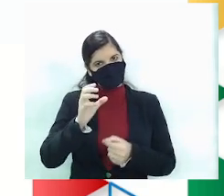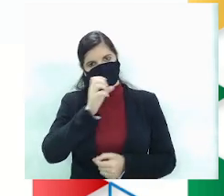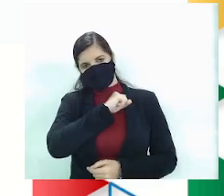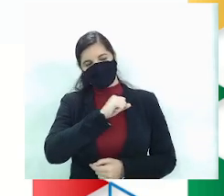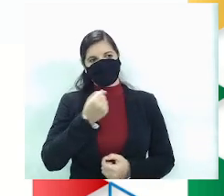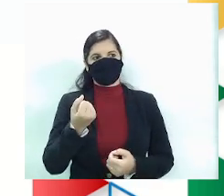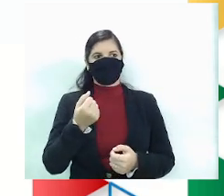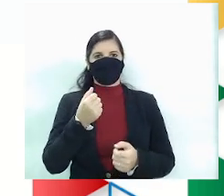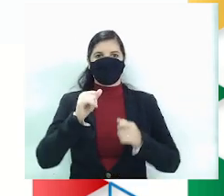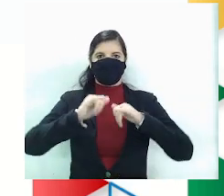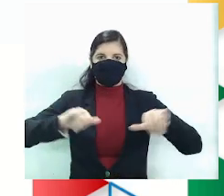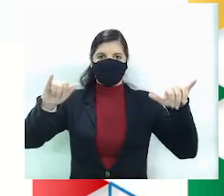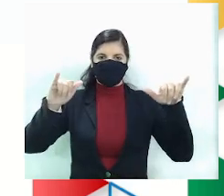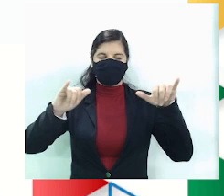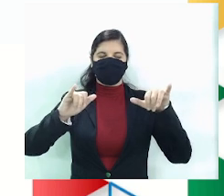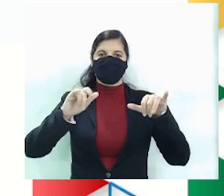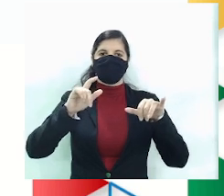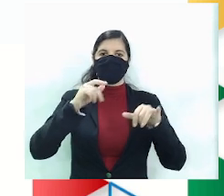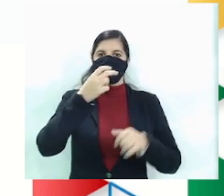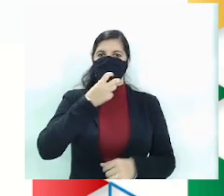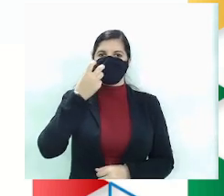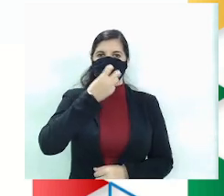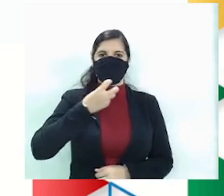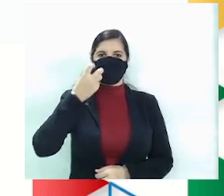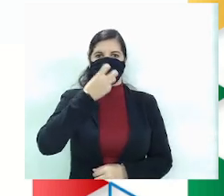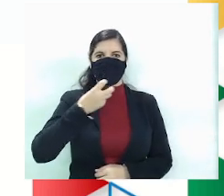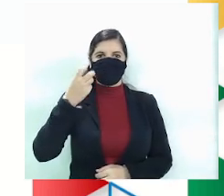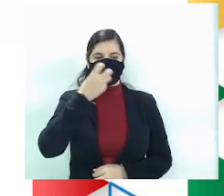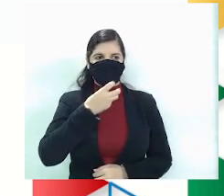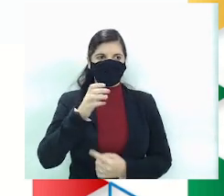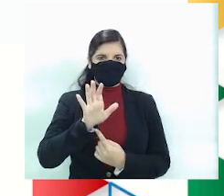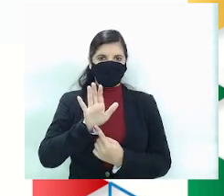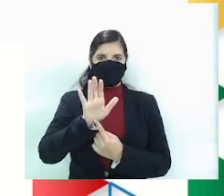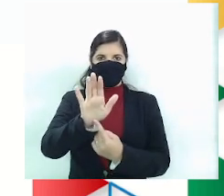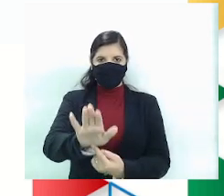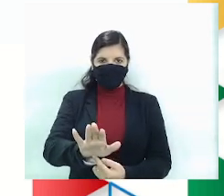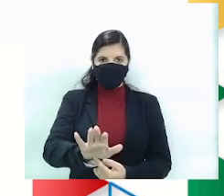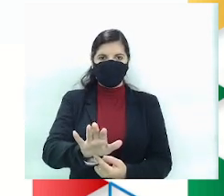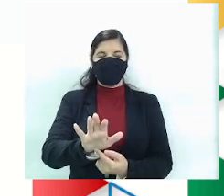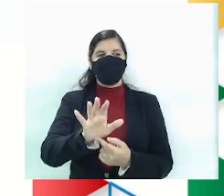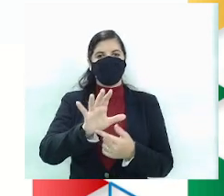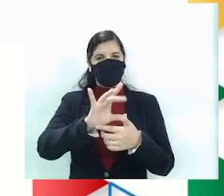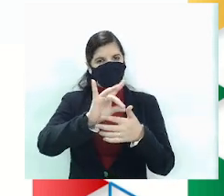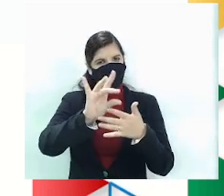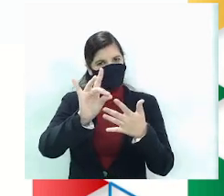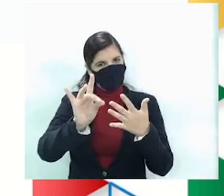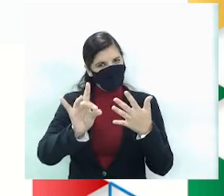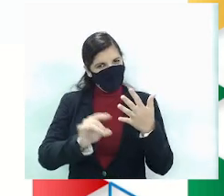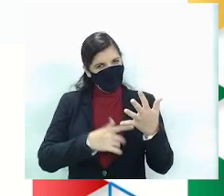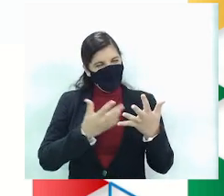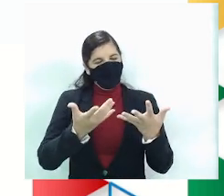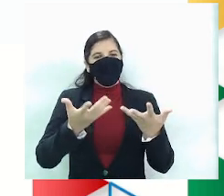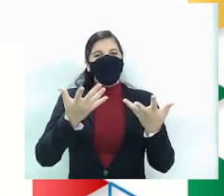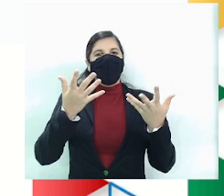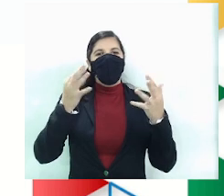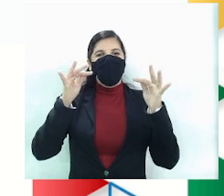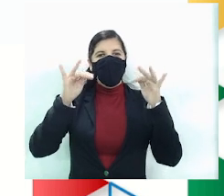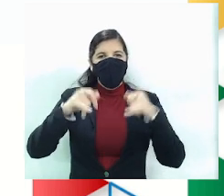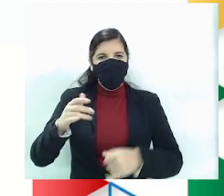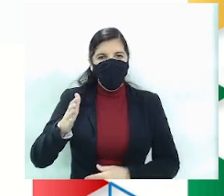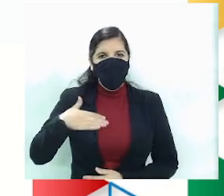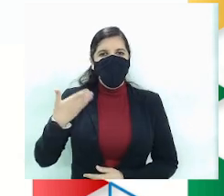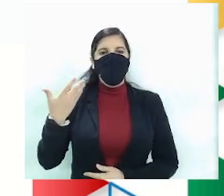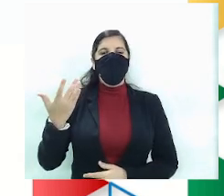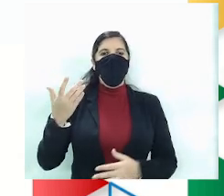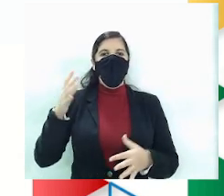que se transmitem de forma oral. Apresentam desenlaces inesperados, exagerados,